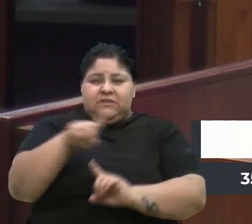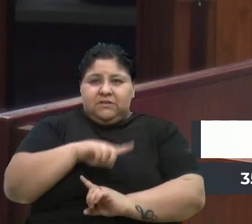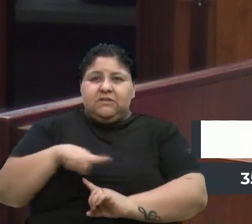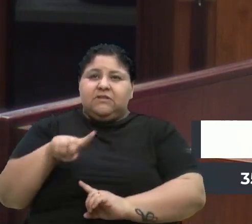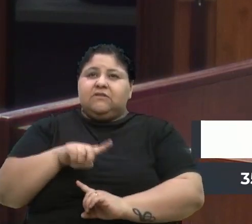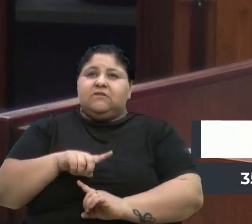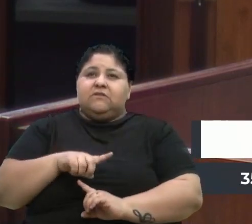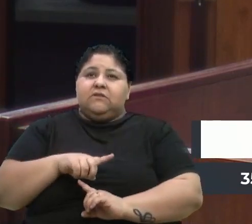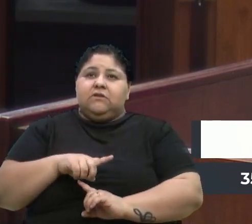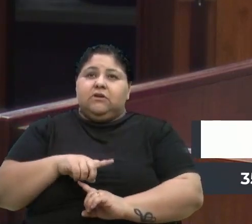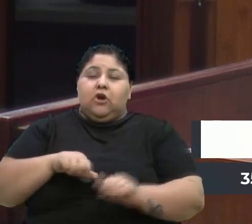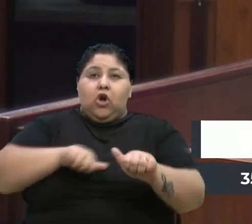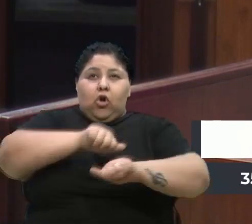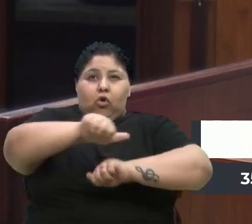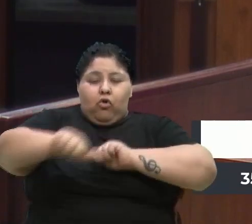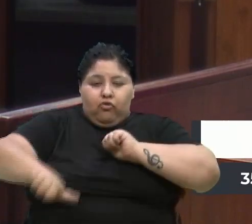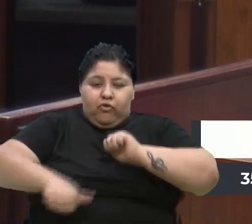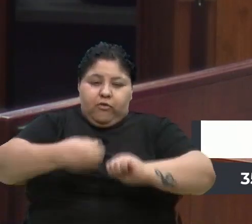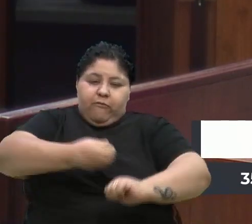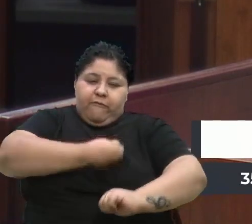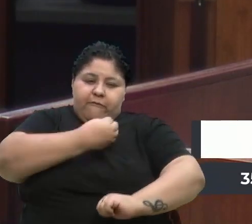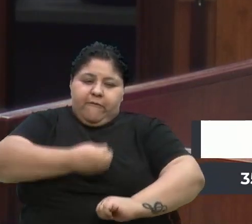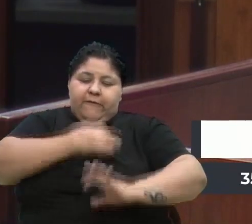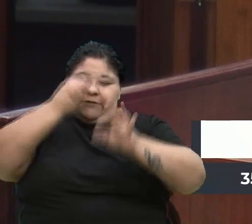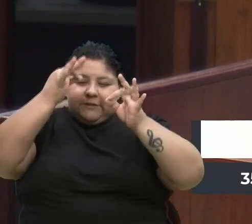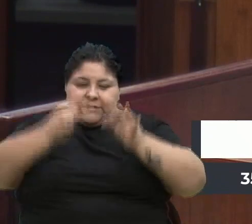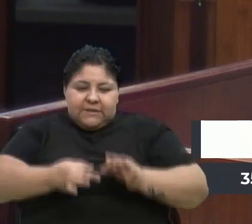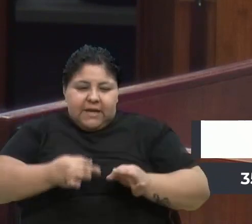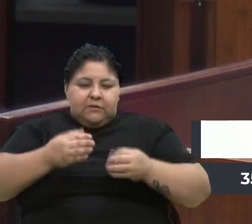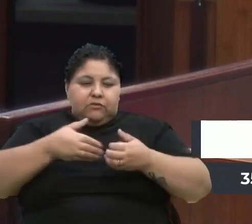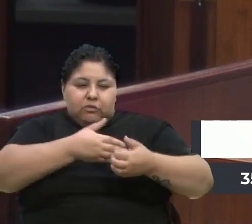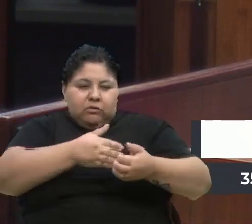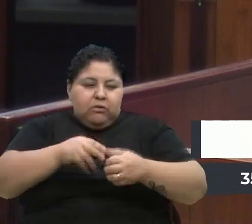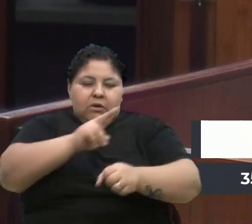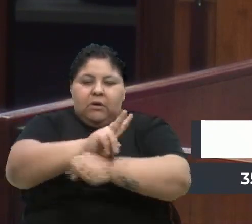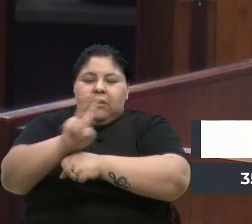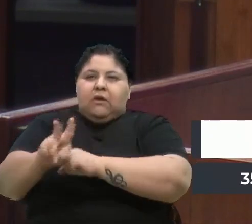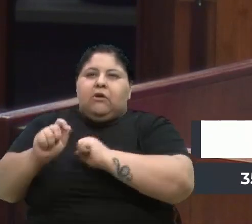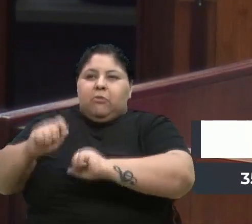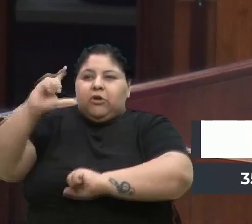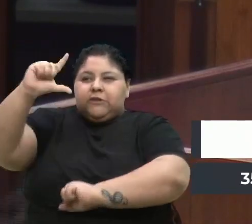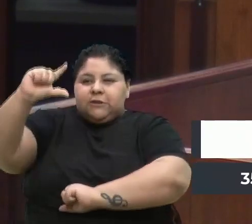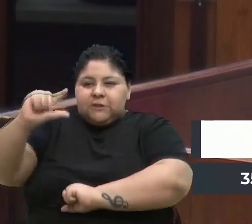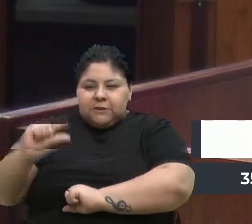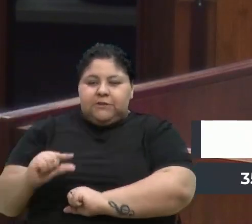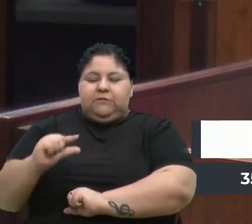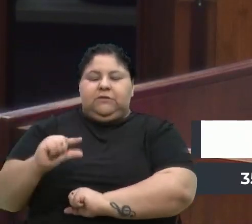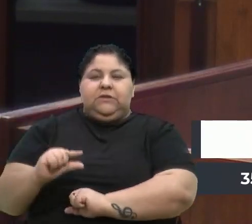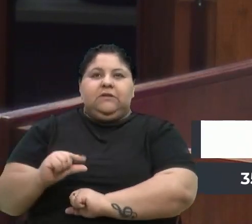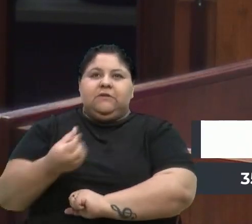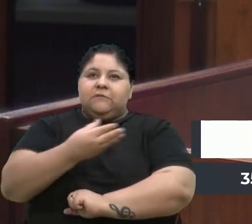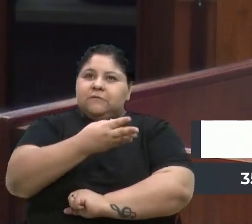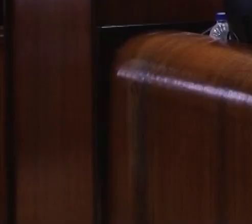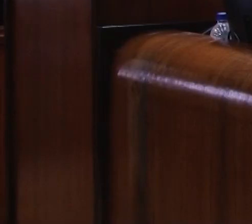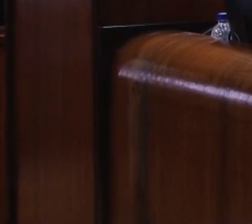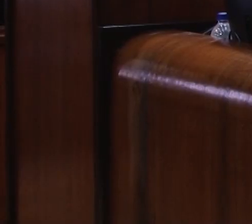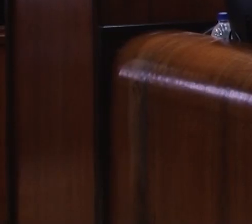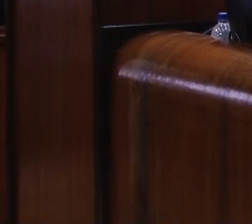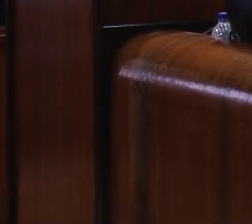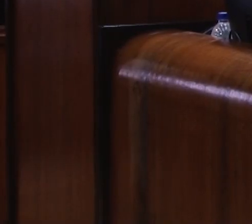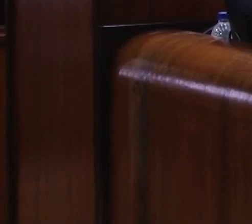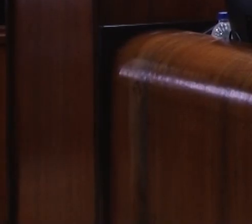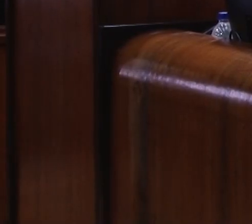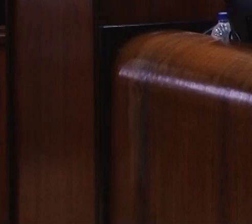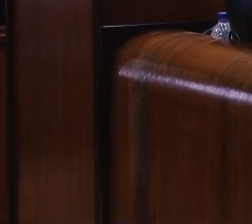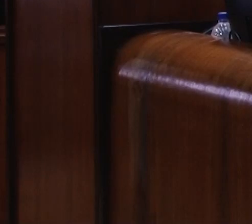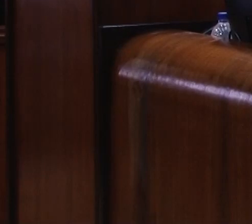alguns hábitos de vida simples, buscando a prevenção, a gente pode reduzir bastante esses números. O vereador